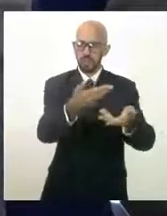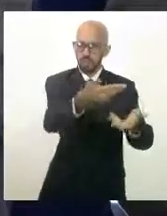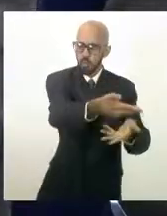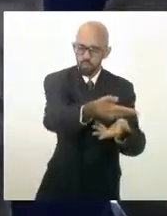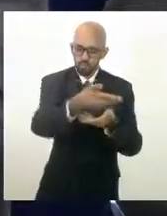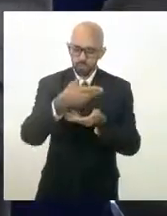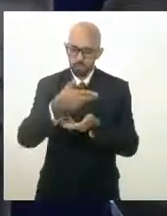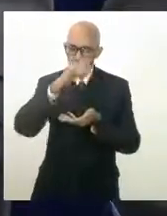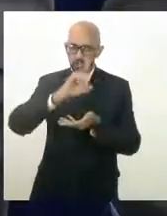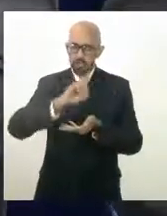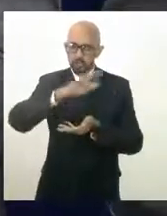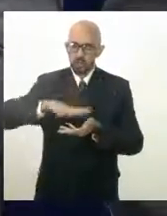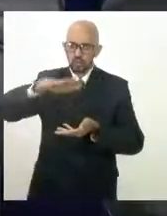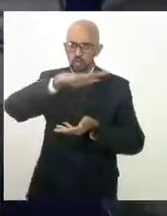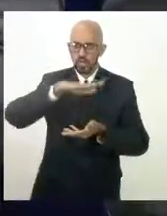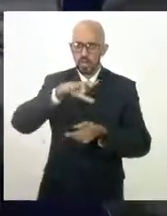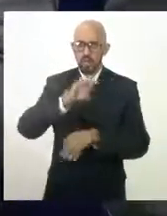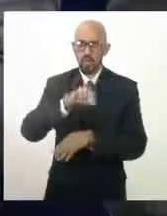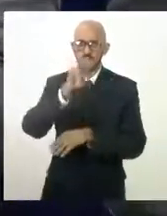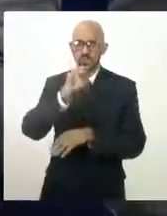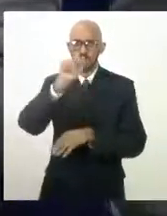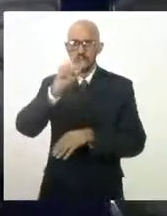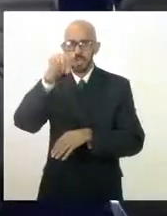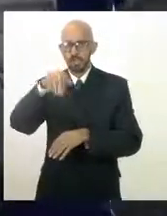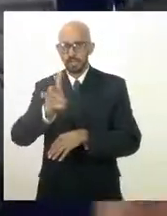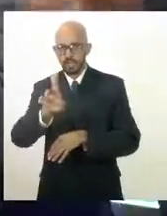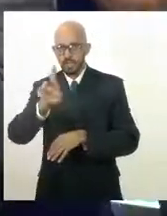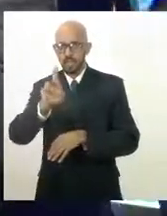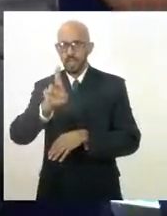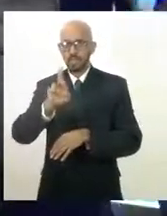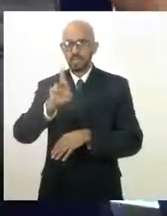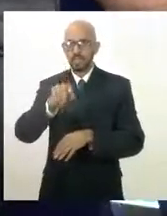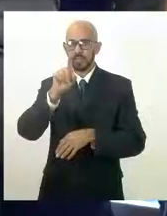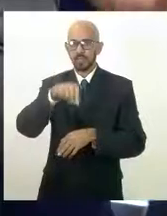aqui, Wagner Vick, que também foi uma peça fundamental.